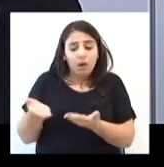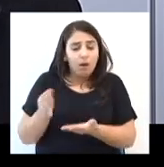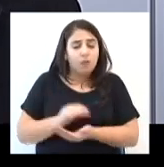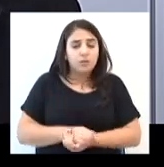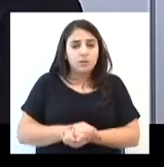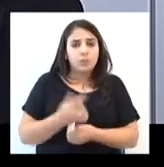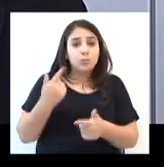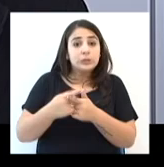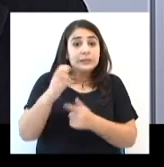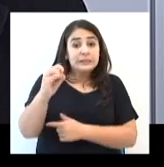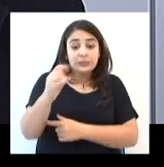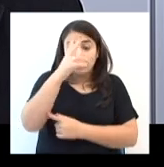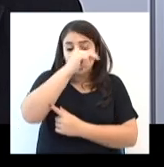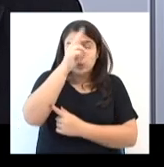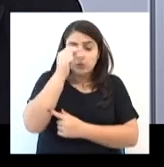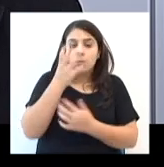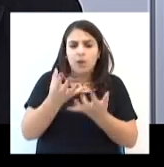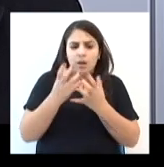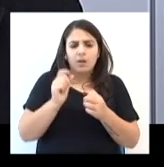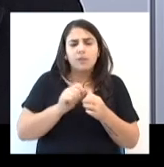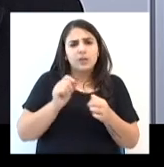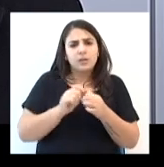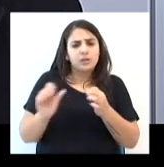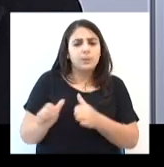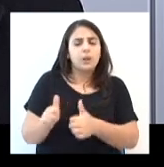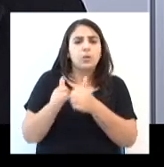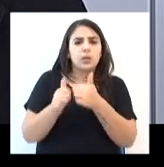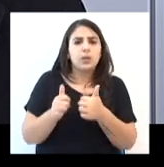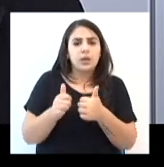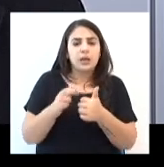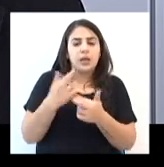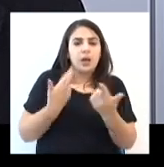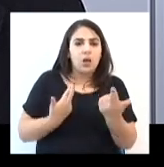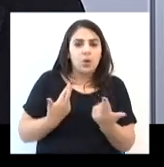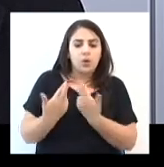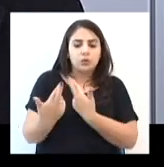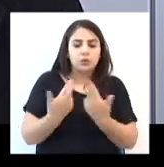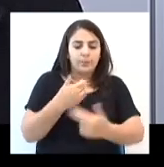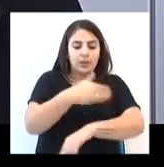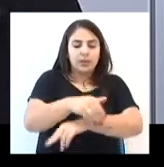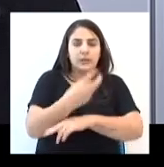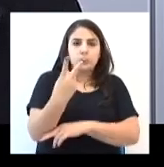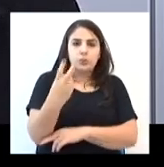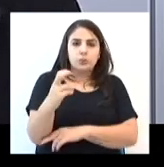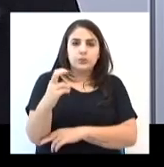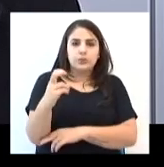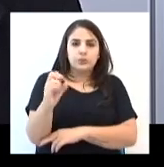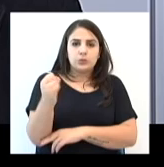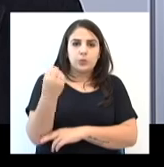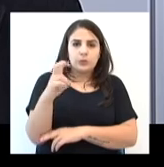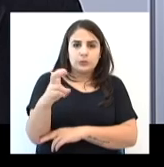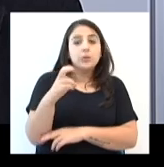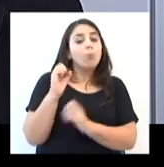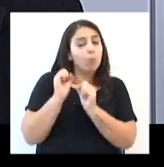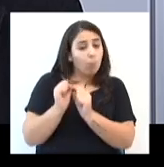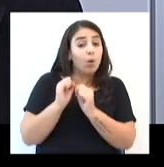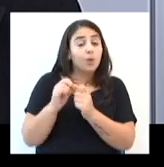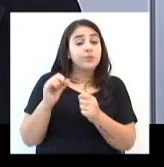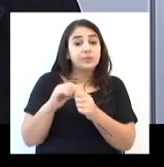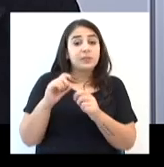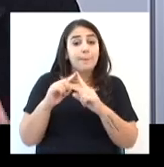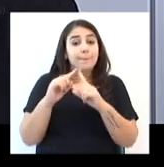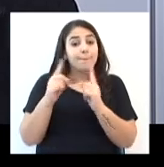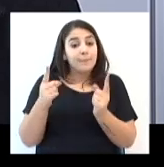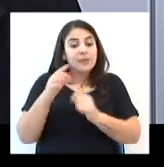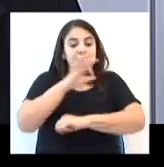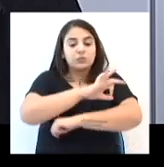aqui. Porque se o município quiser fazer alguma obra de melhoria na rodovia, na BR, ele poderá fazer desde que